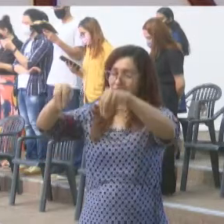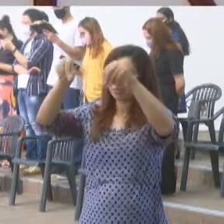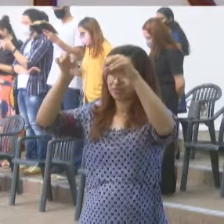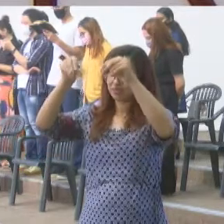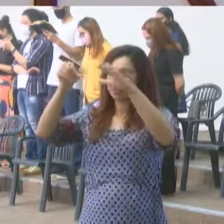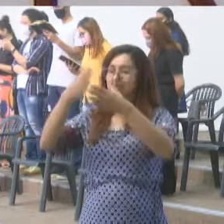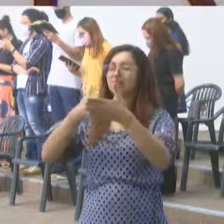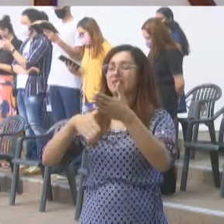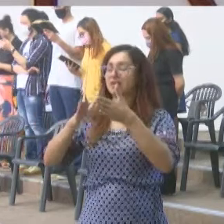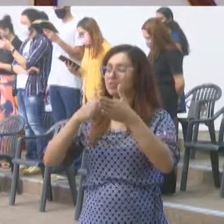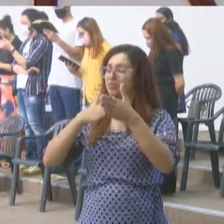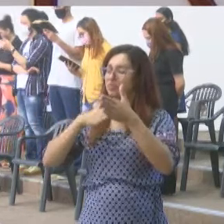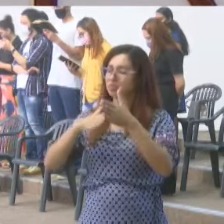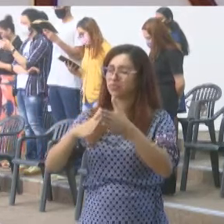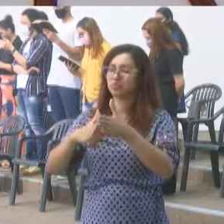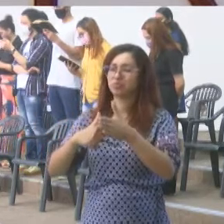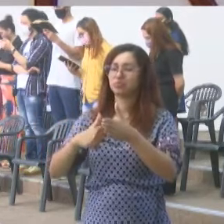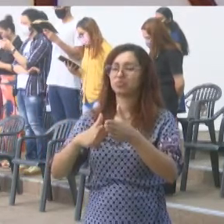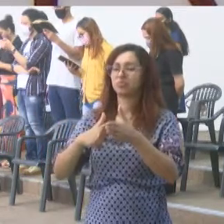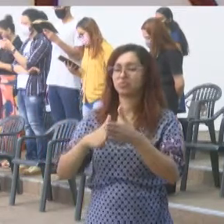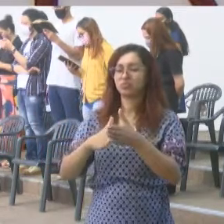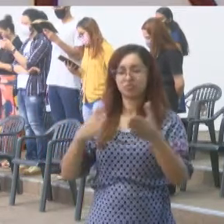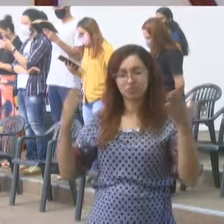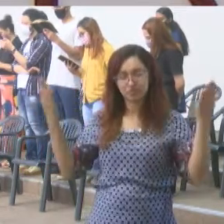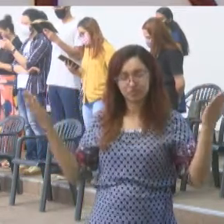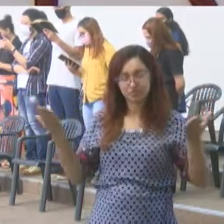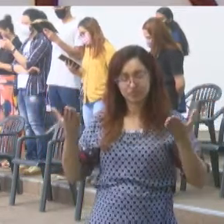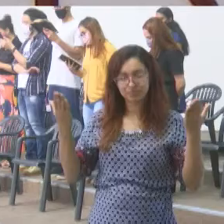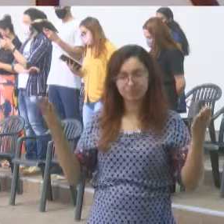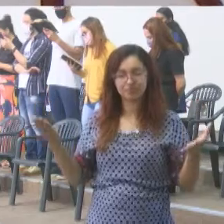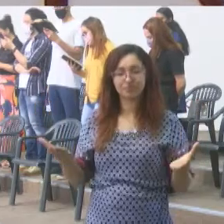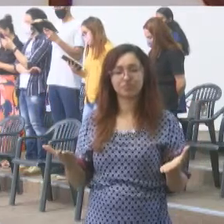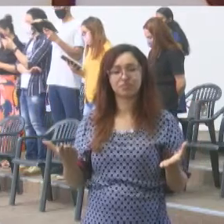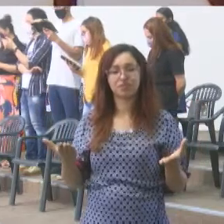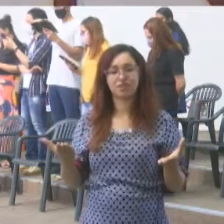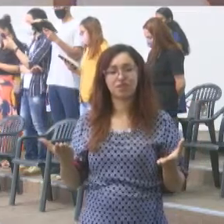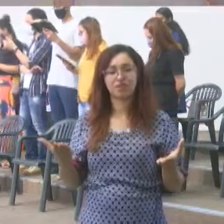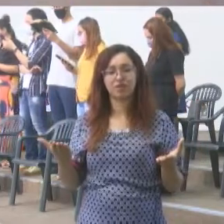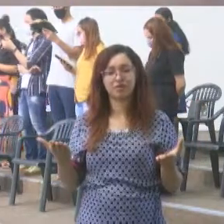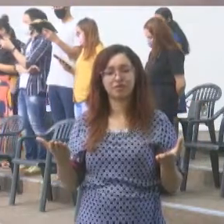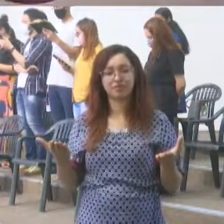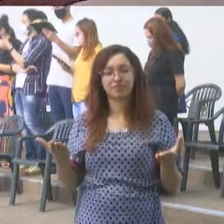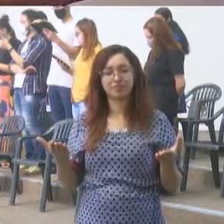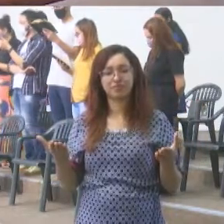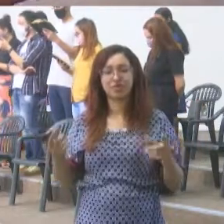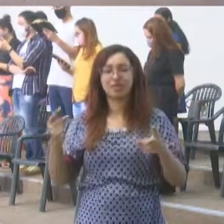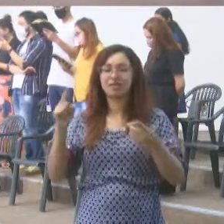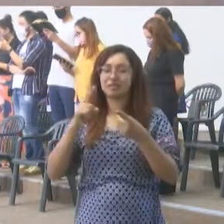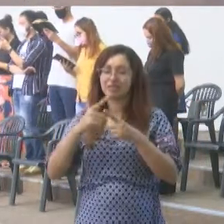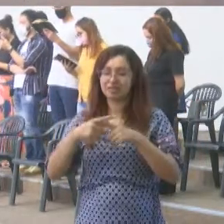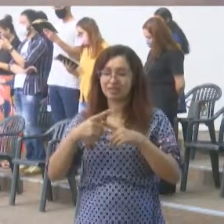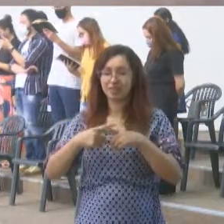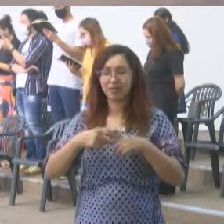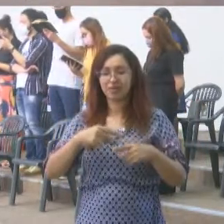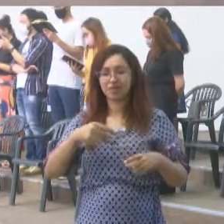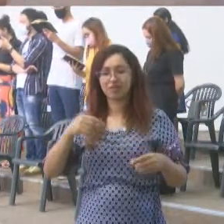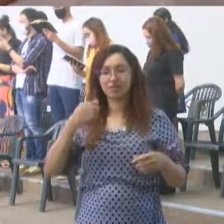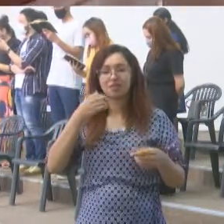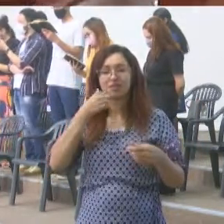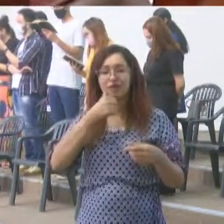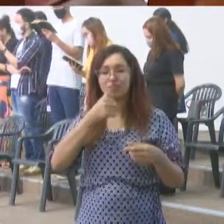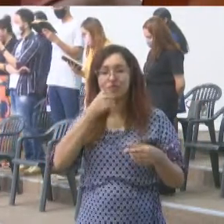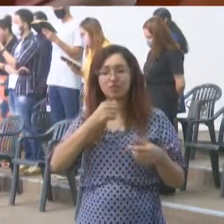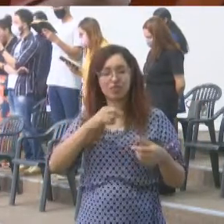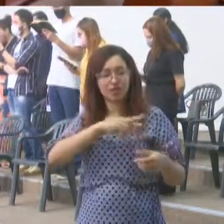pertencia a Elimeleque, a Quilion e a Malom. E também tomo por mulher Rute, a